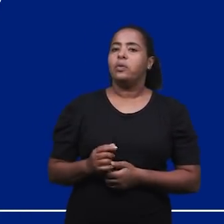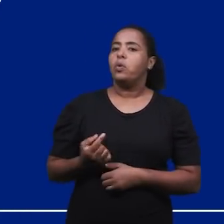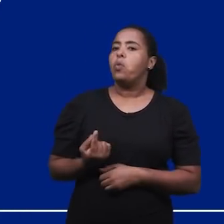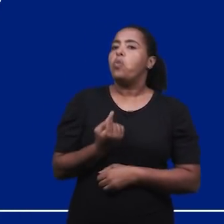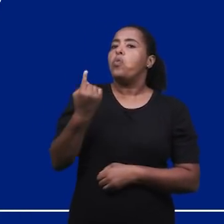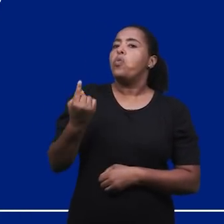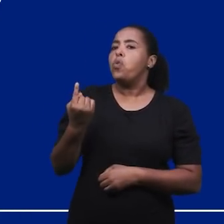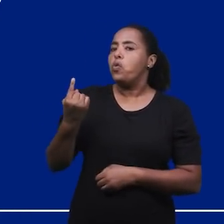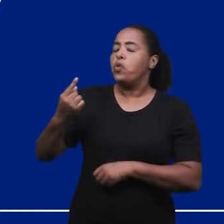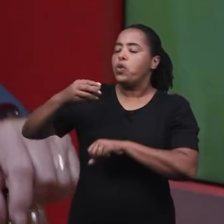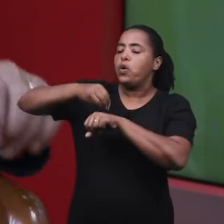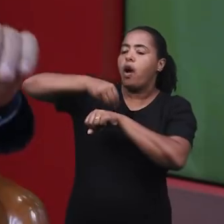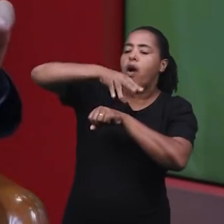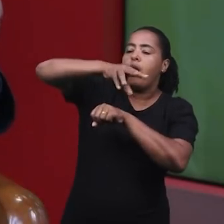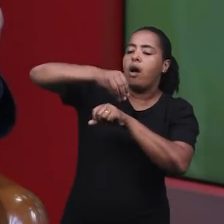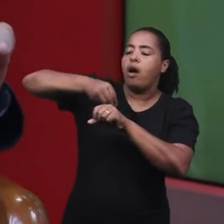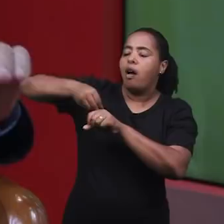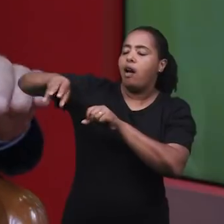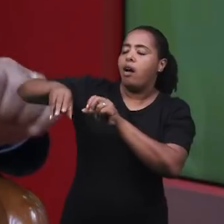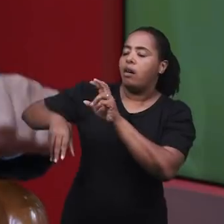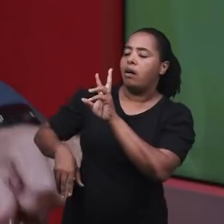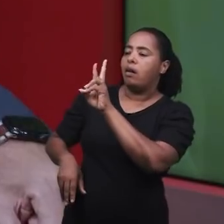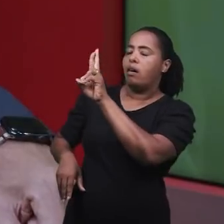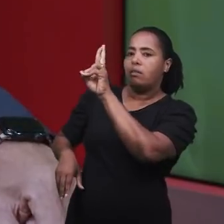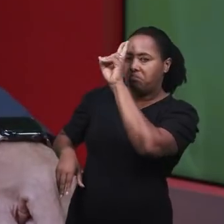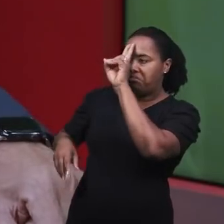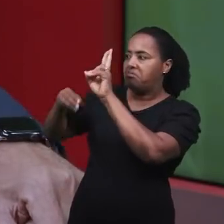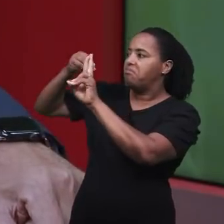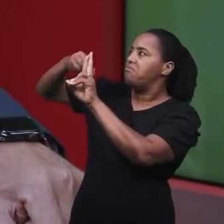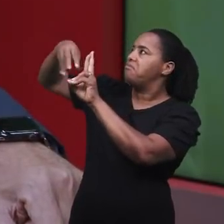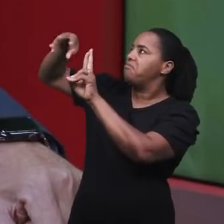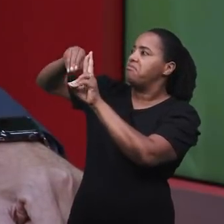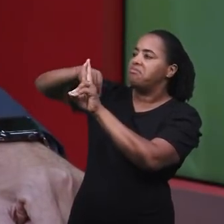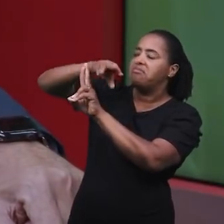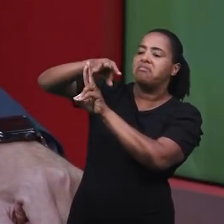mediador, o perdão dos pecados,